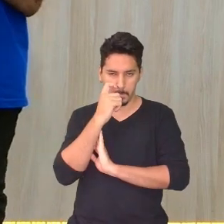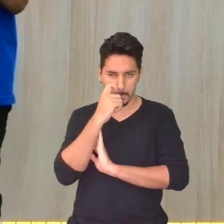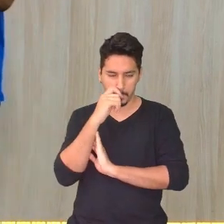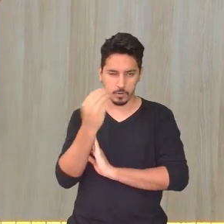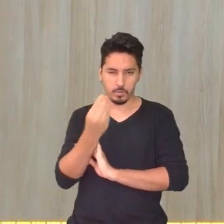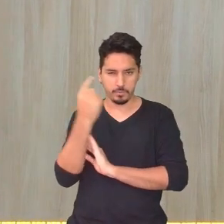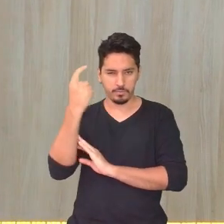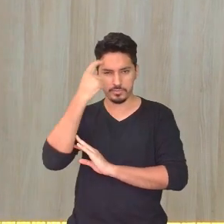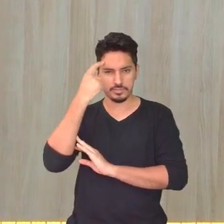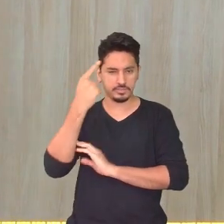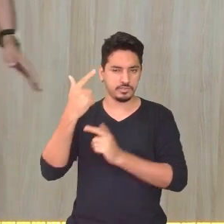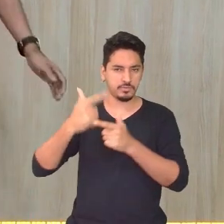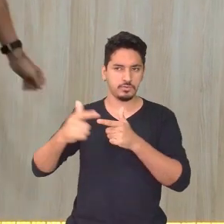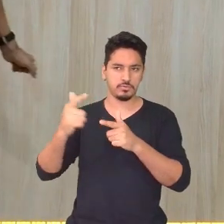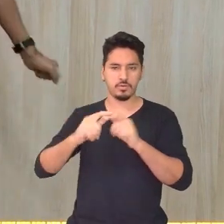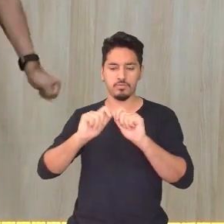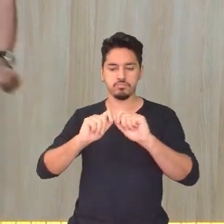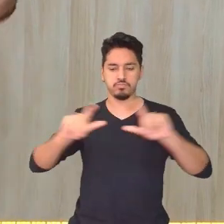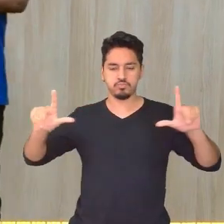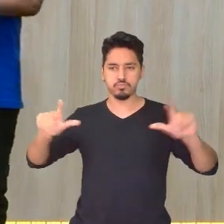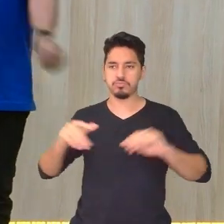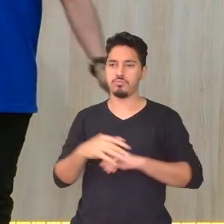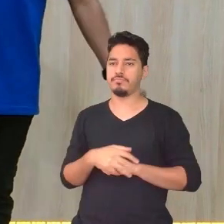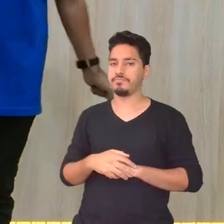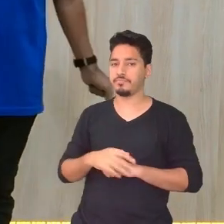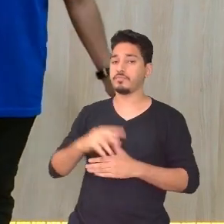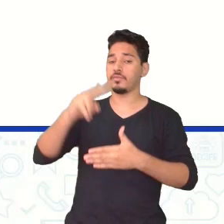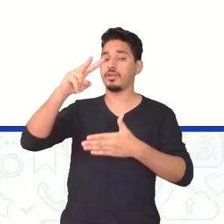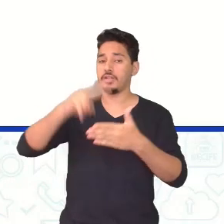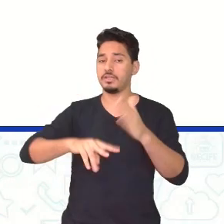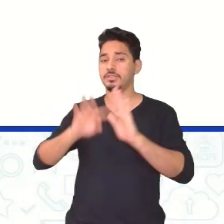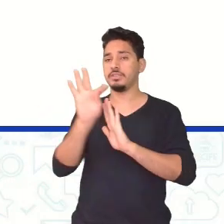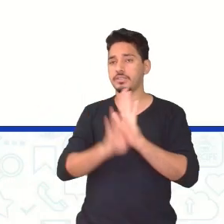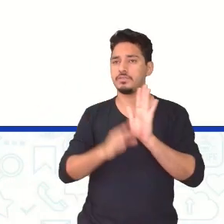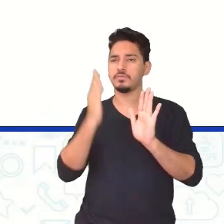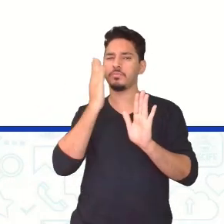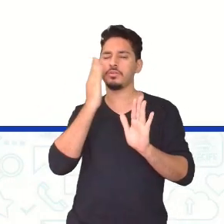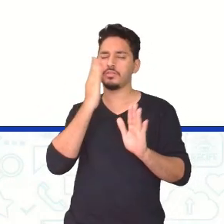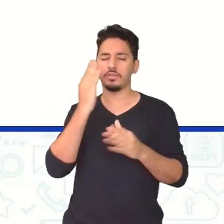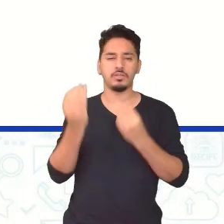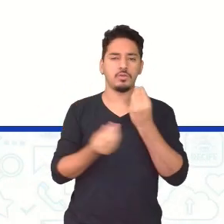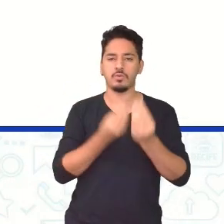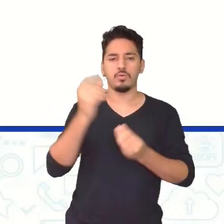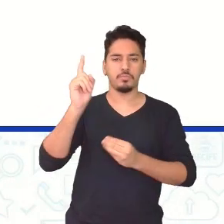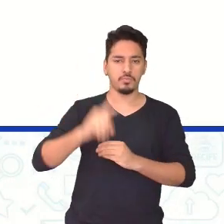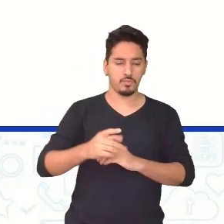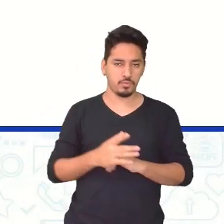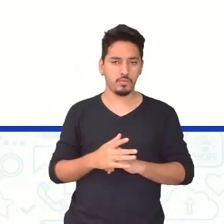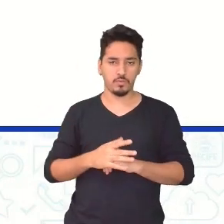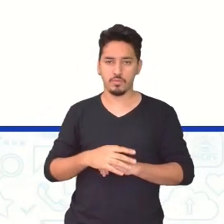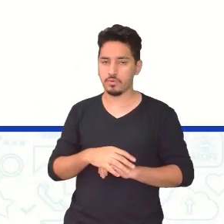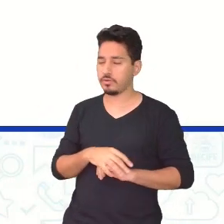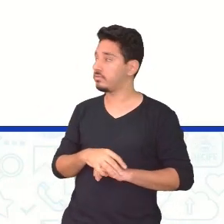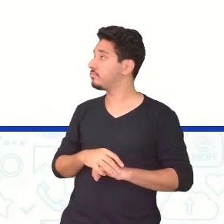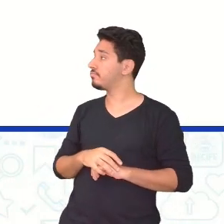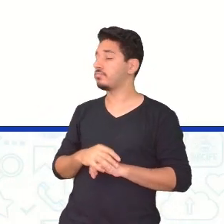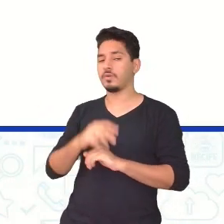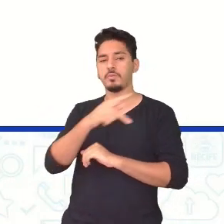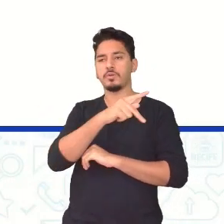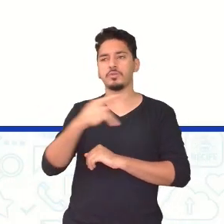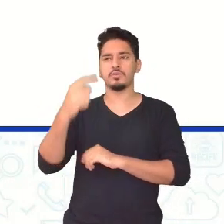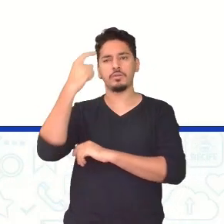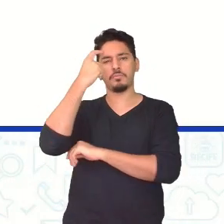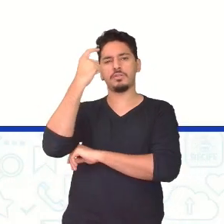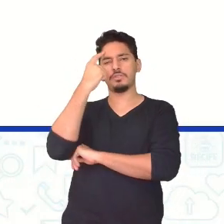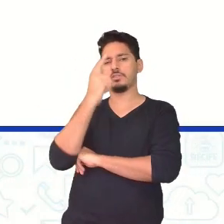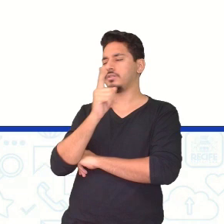posso pensar num problema como esse? Tela cheia, por favor. Vamos ler esse texto, vamos entender o raciocínio de Ricardinho, que a gente está pensando aí, como é que vai